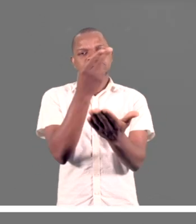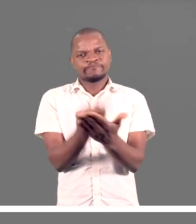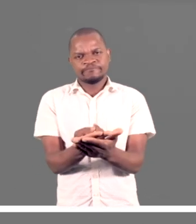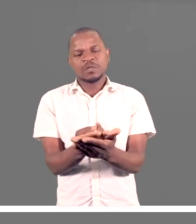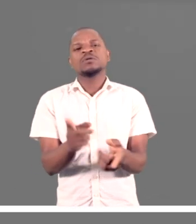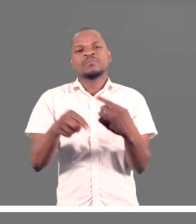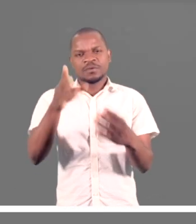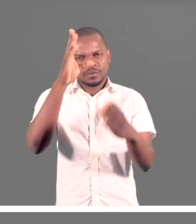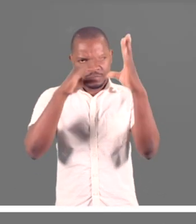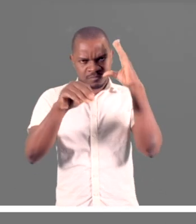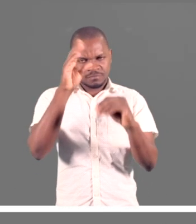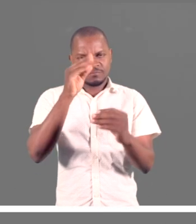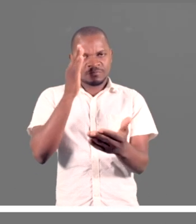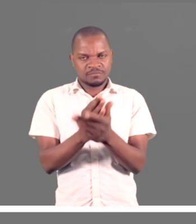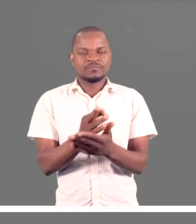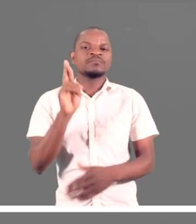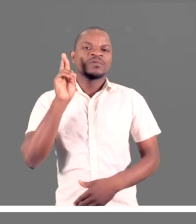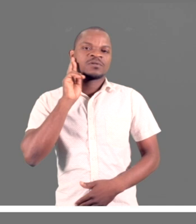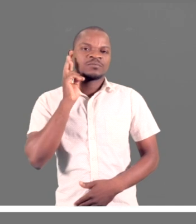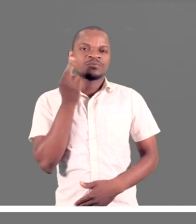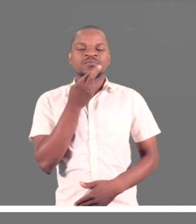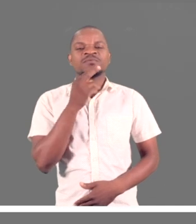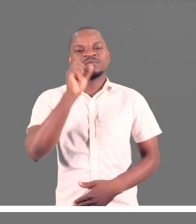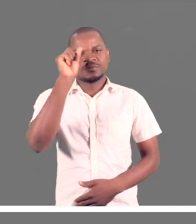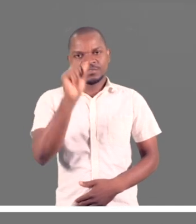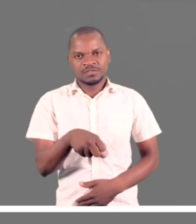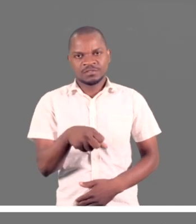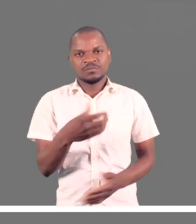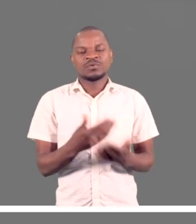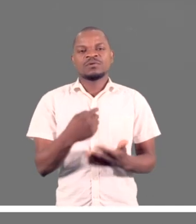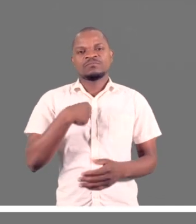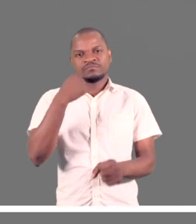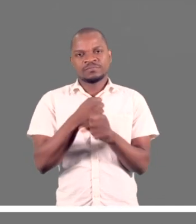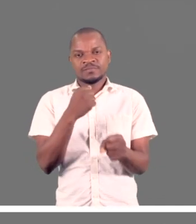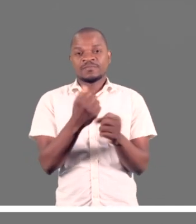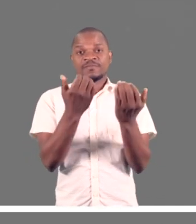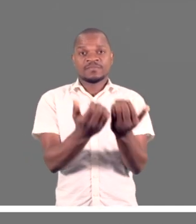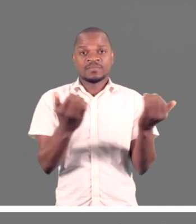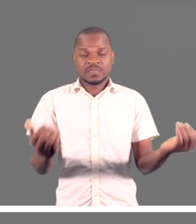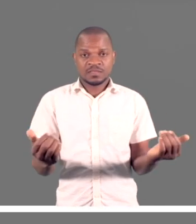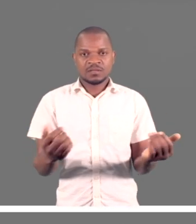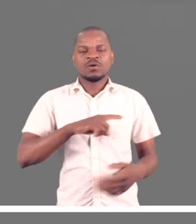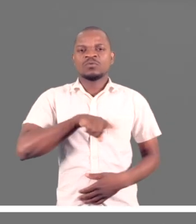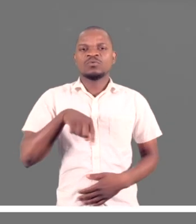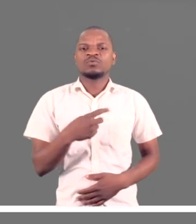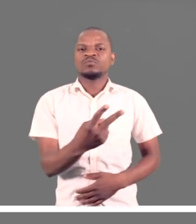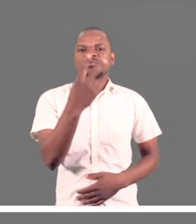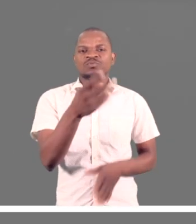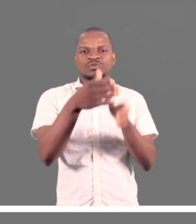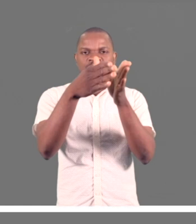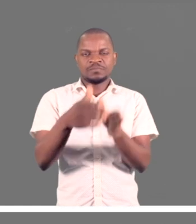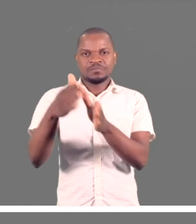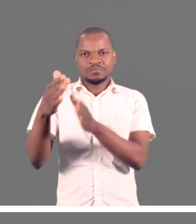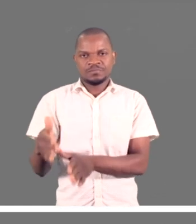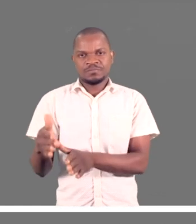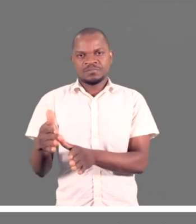internadas, aprendem também? Muitas aprendem. Muitas vezes eu trabalho com crianças, somos duas. As crianças podem vir ali,